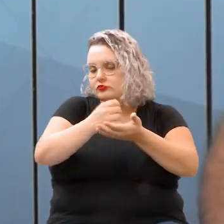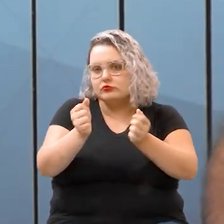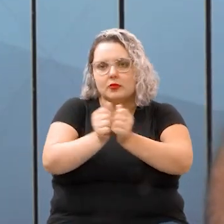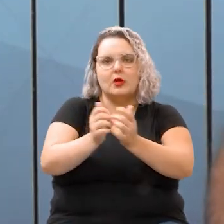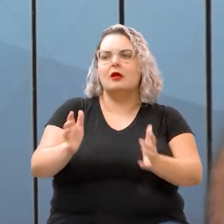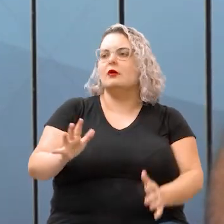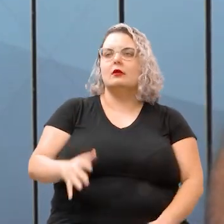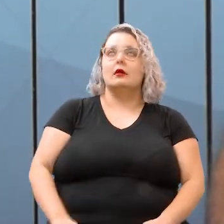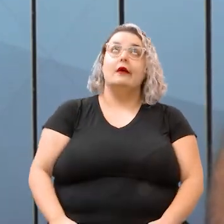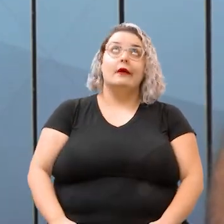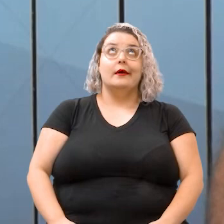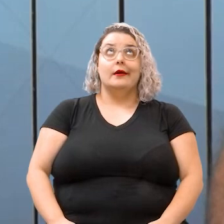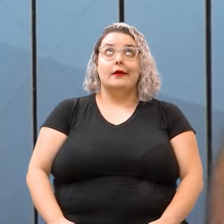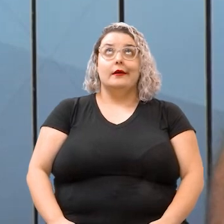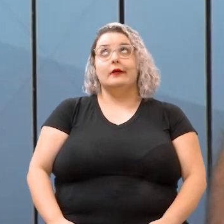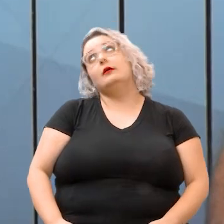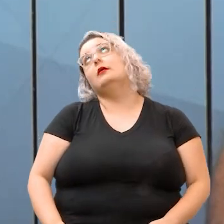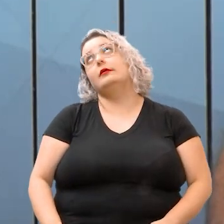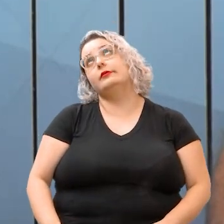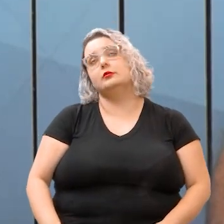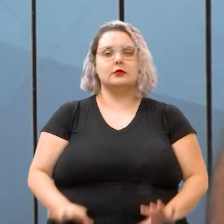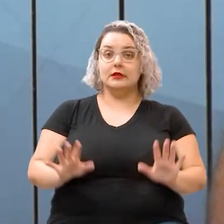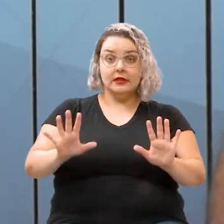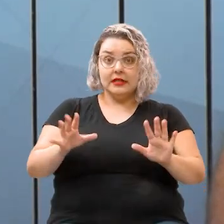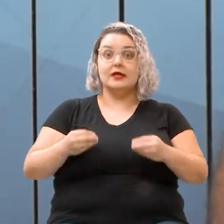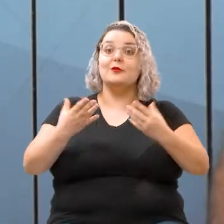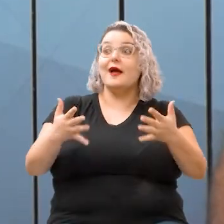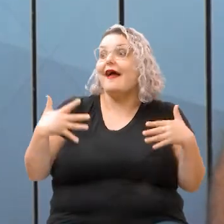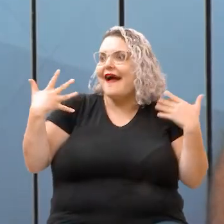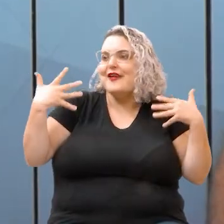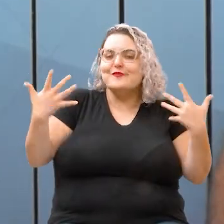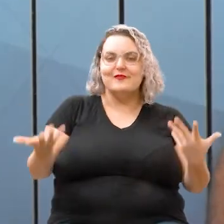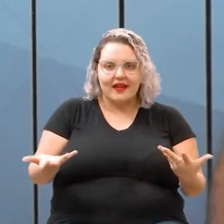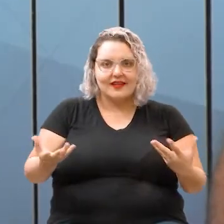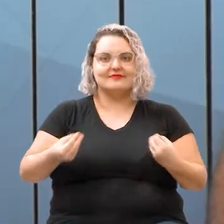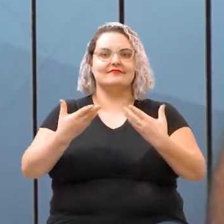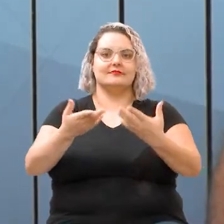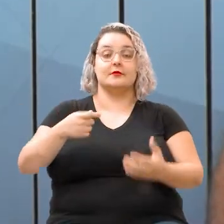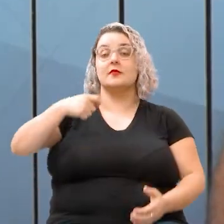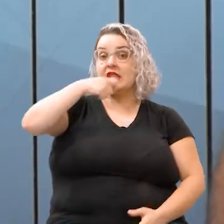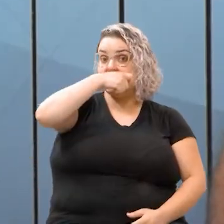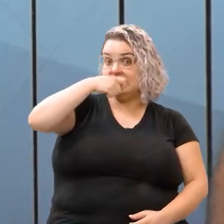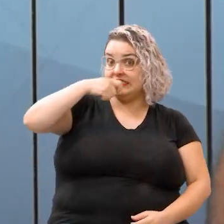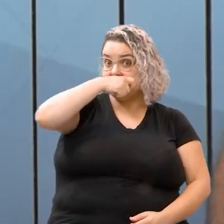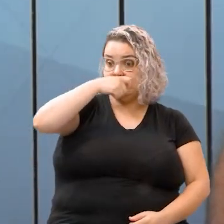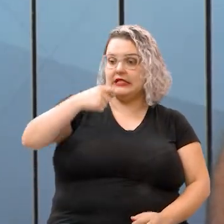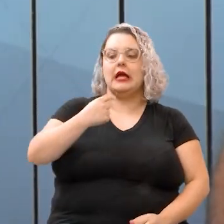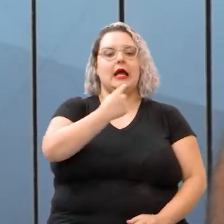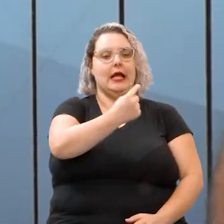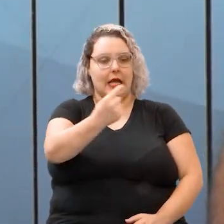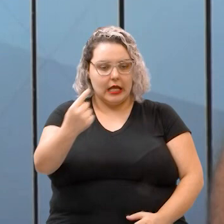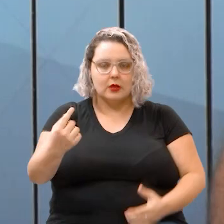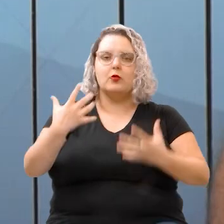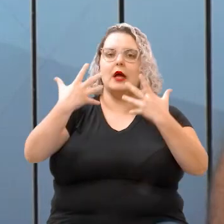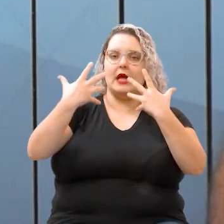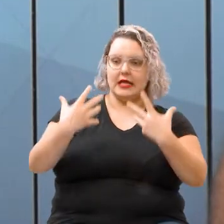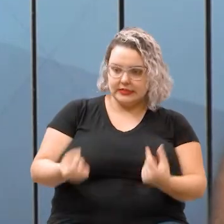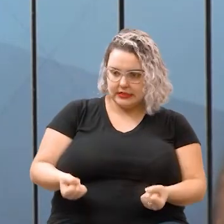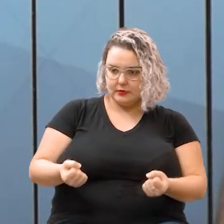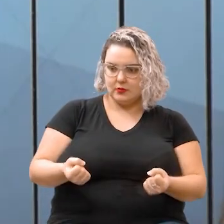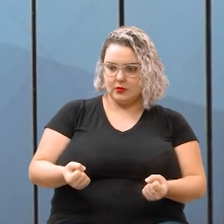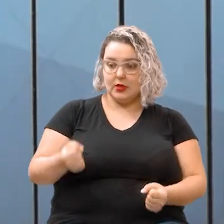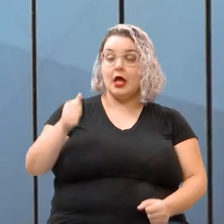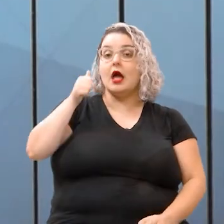nada entediante para a criança. E a gente oferece os insumos, né? Então, a gente tem a escova dentária, que cada criança recebe a sua.